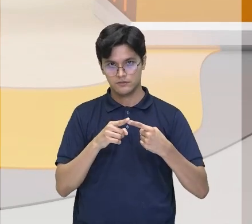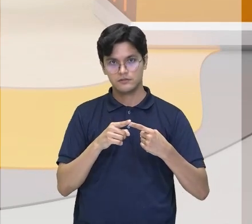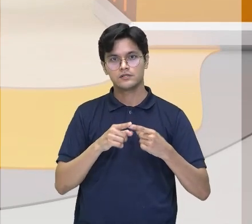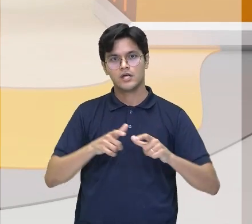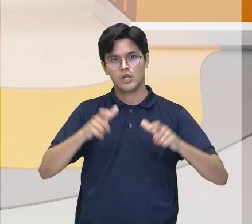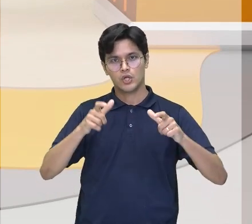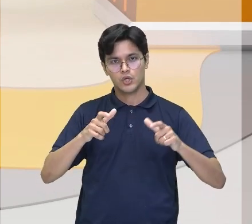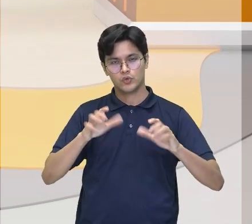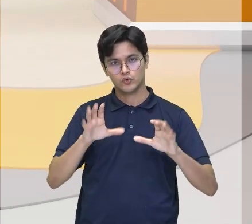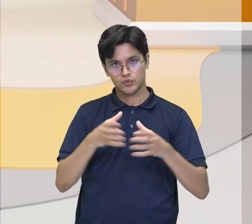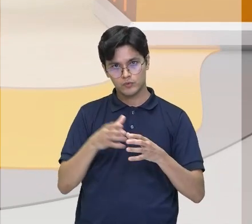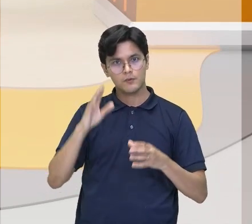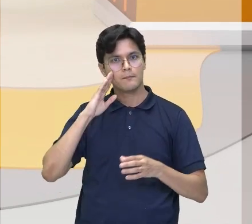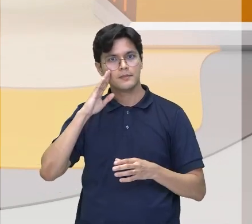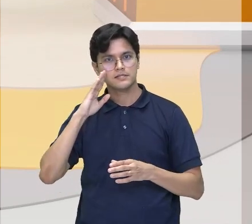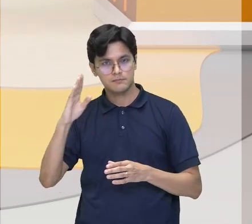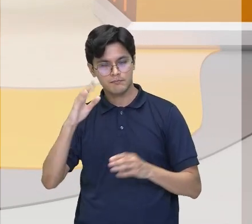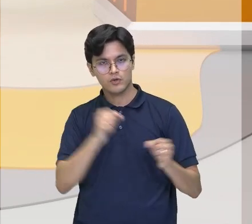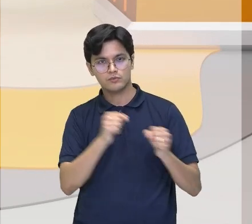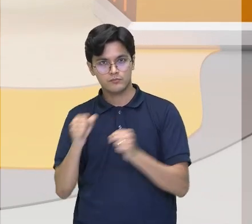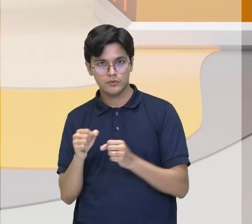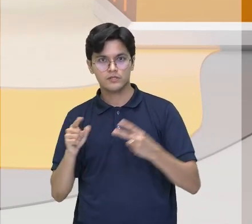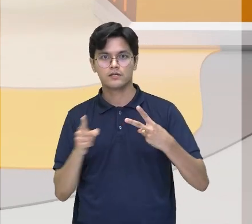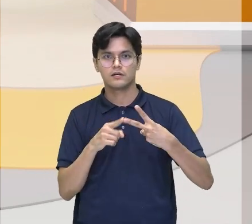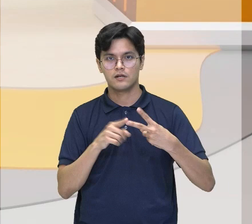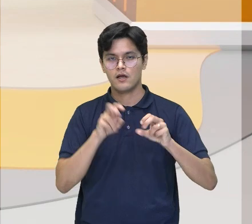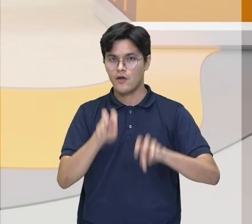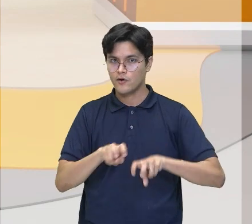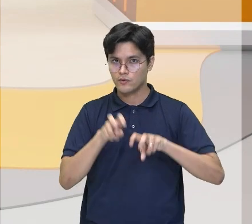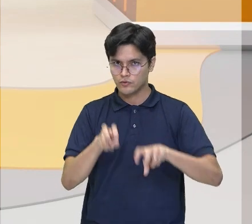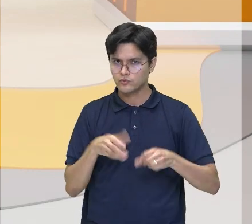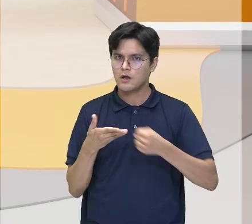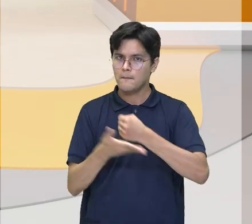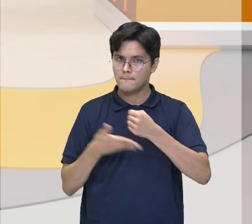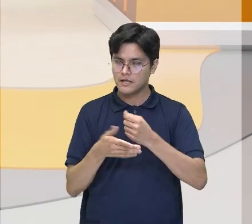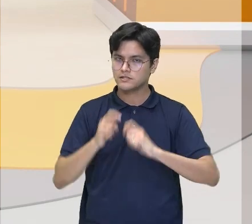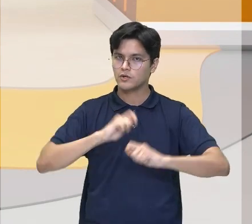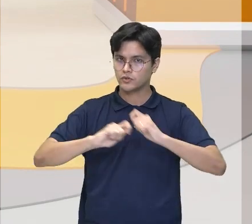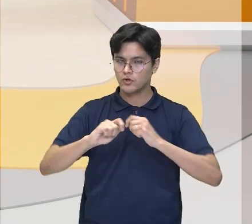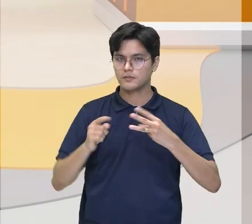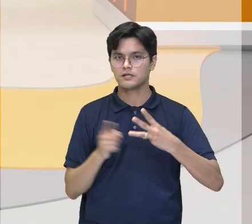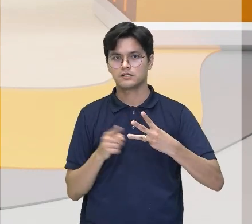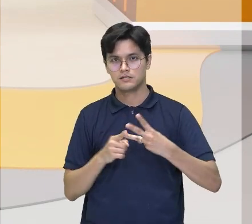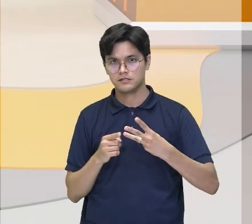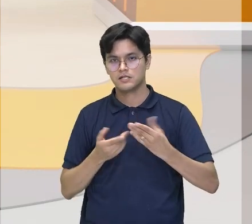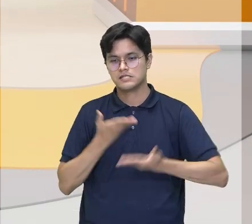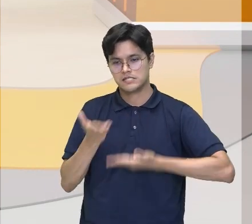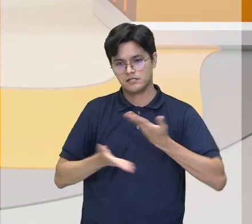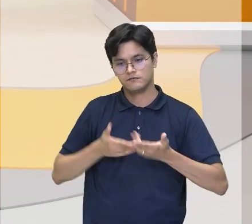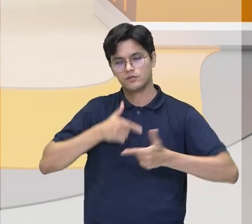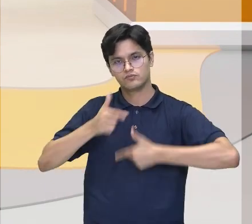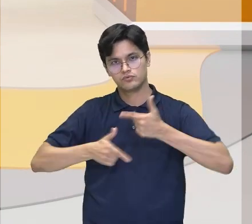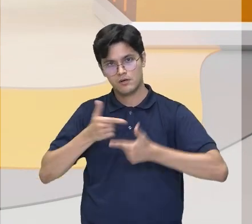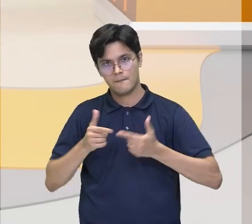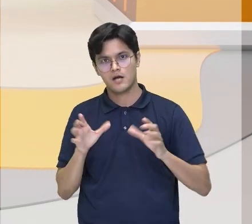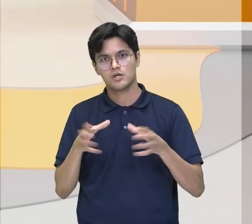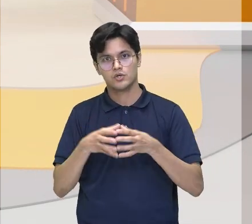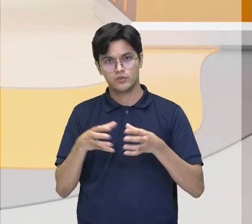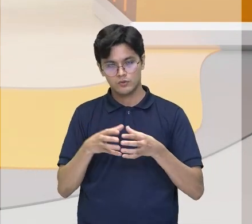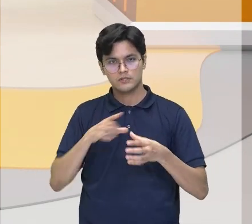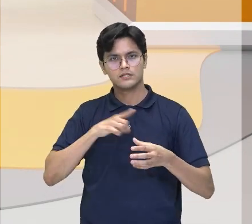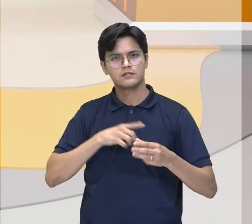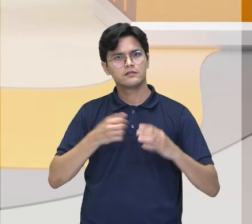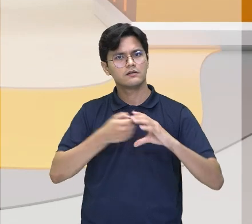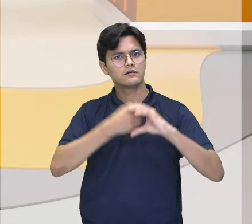do poder, a agricultura como base econômica e a servidão, logo, nós temos aí a caracterização justamente de